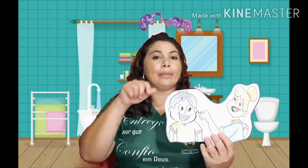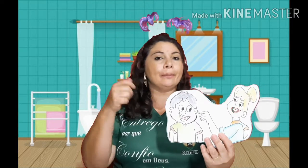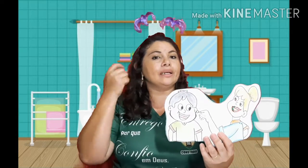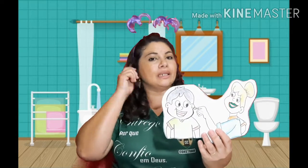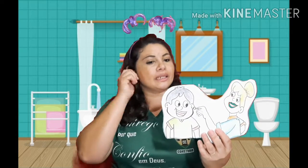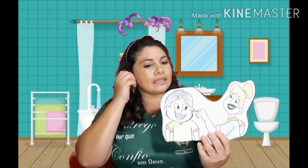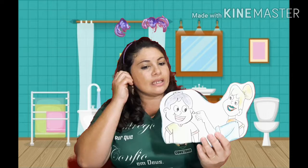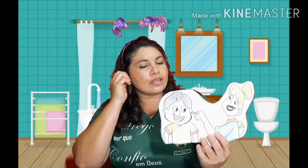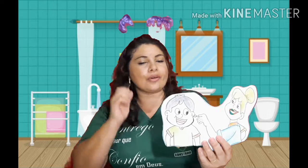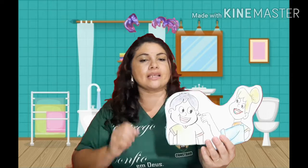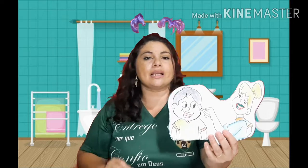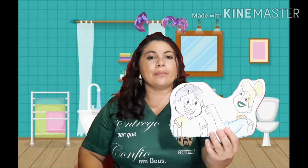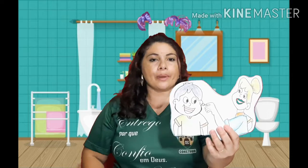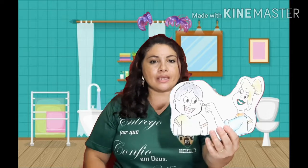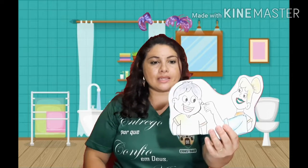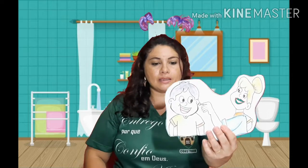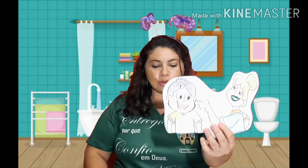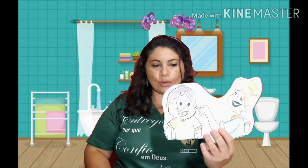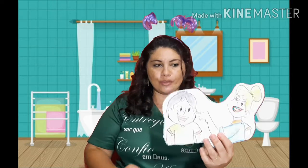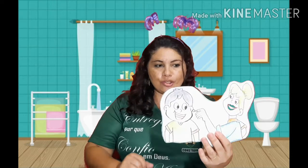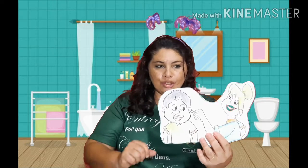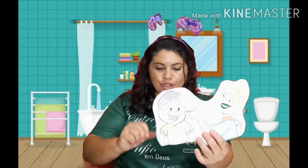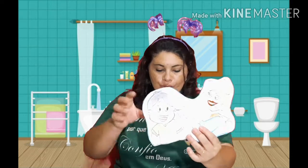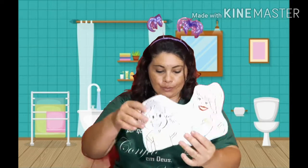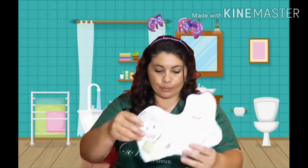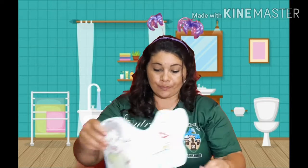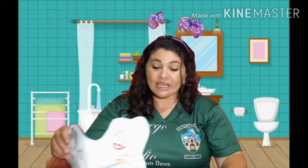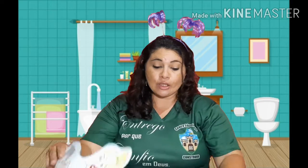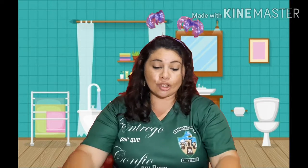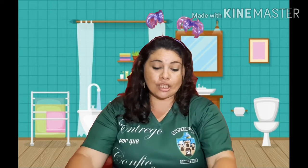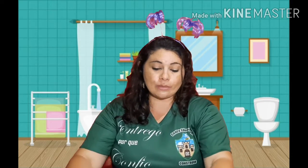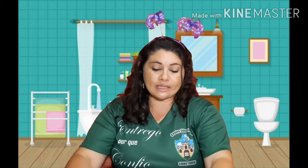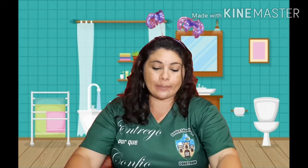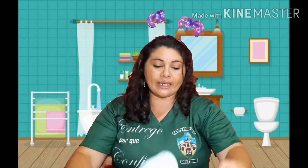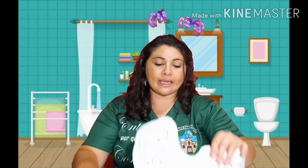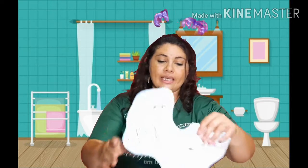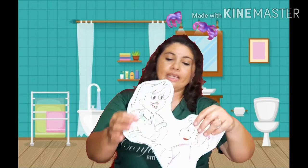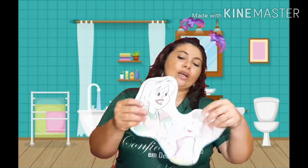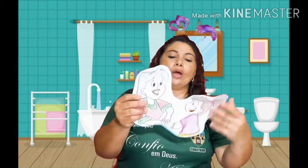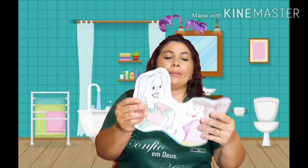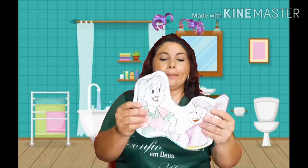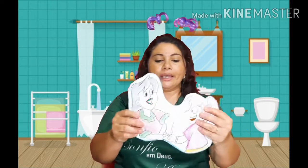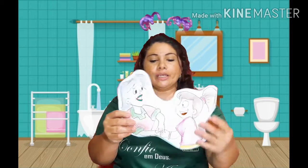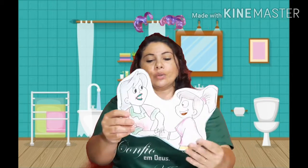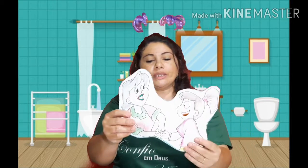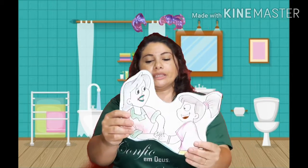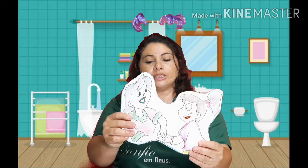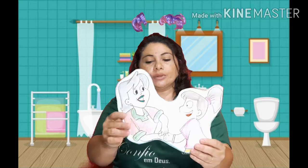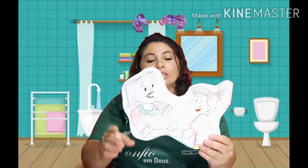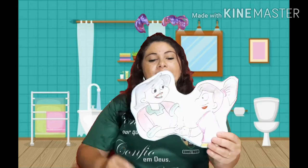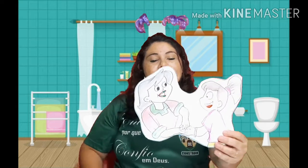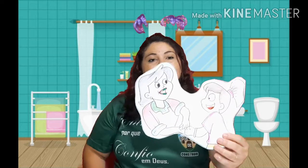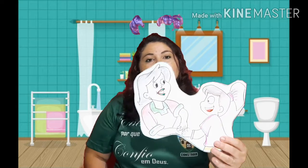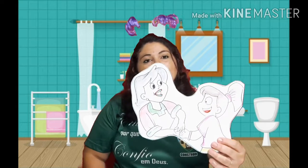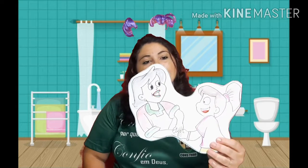A mamãe que faz a limpeza do ouvidinho. Nós temos também aqui, ó, a mamãe